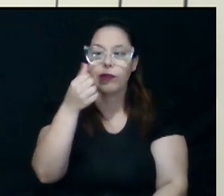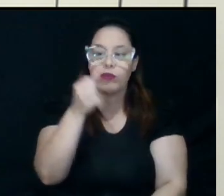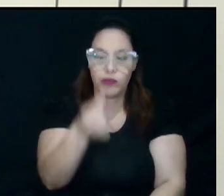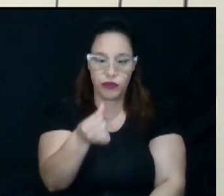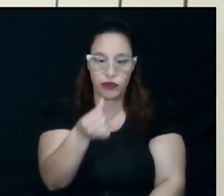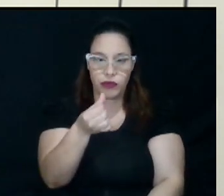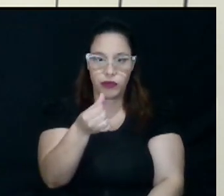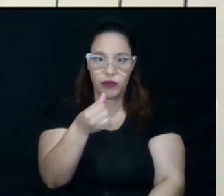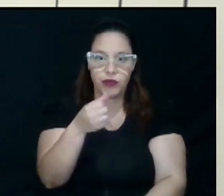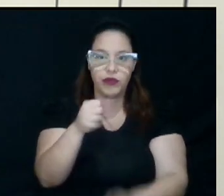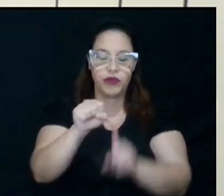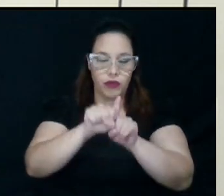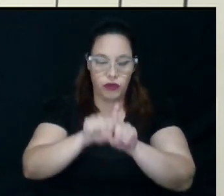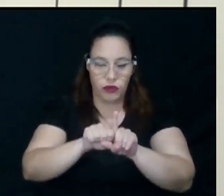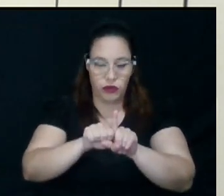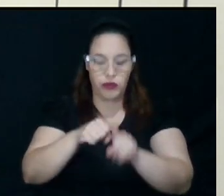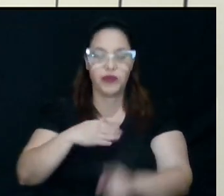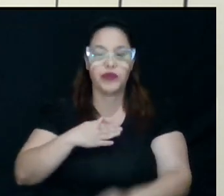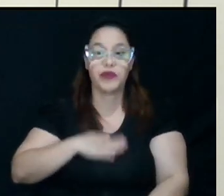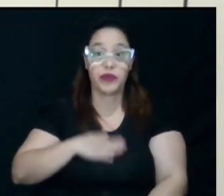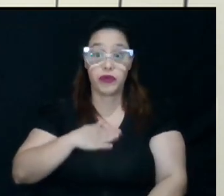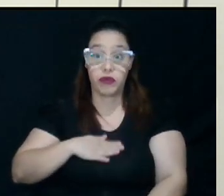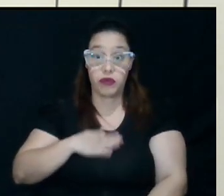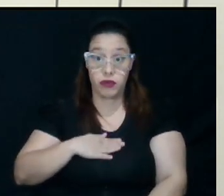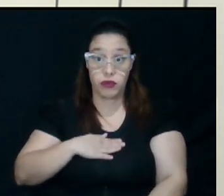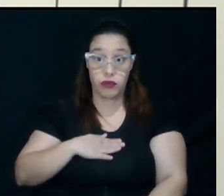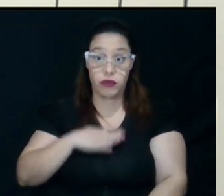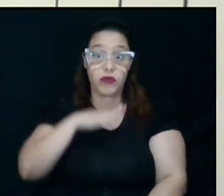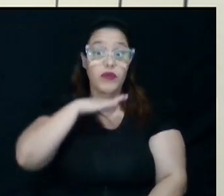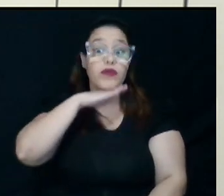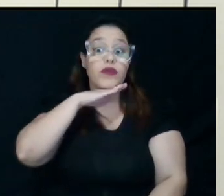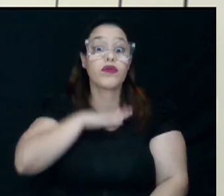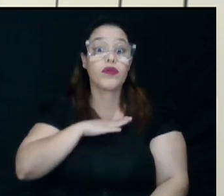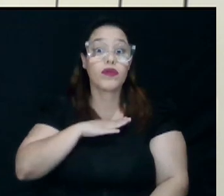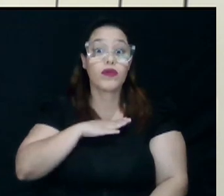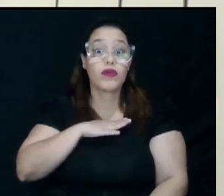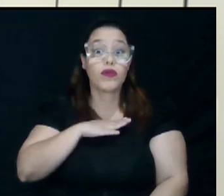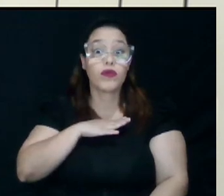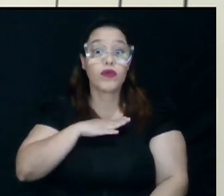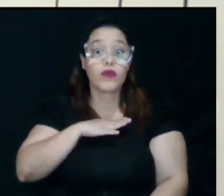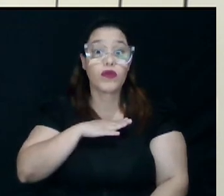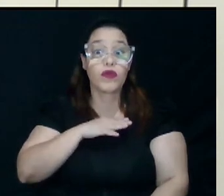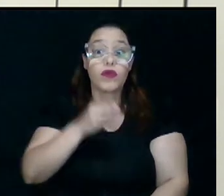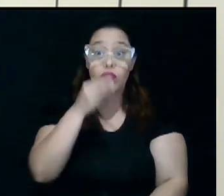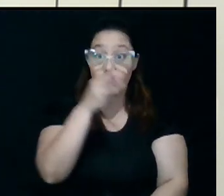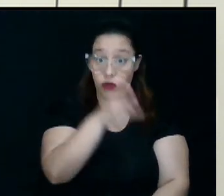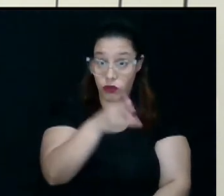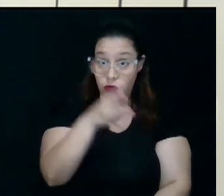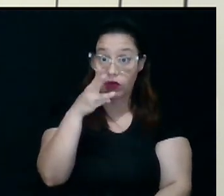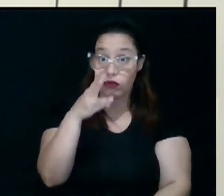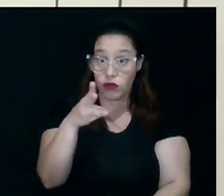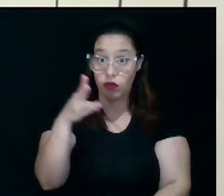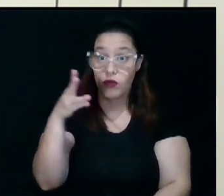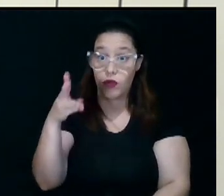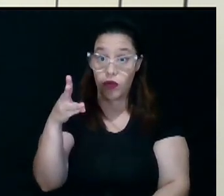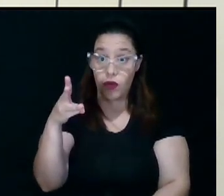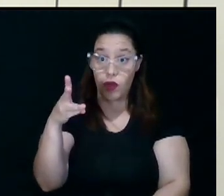da tarde deste dia, exclusivamente na página eletrônica da Conveste. Você digita